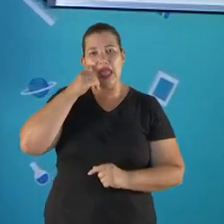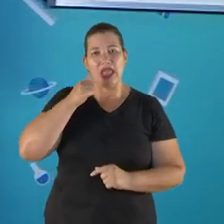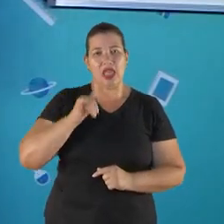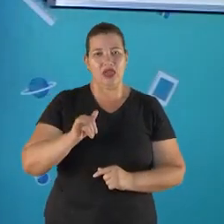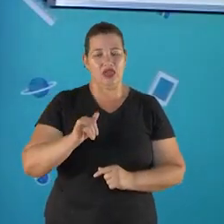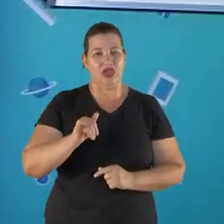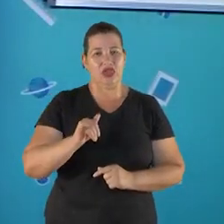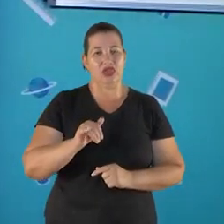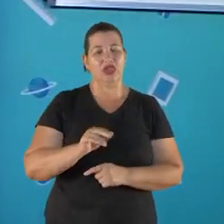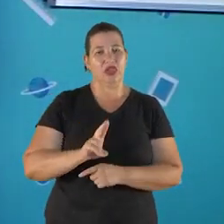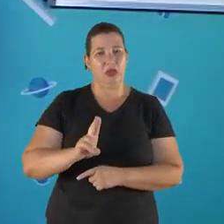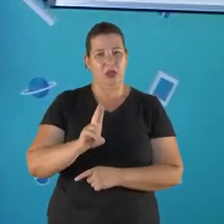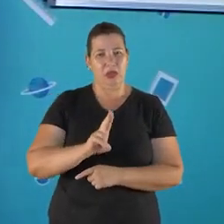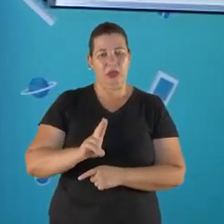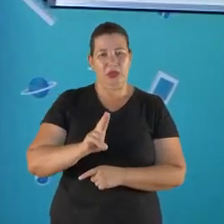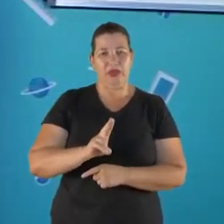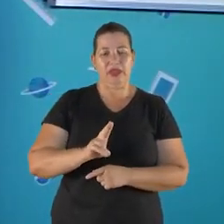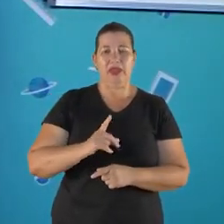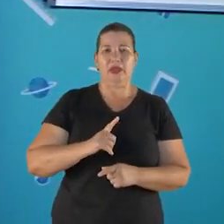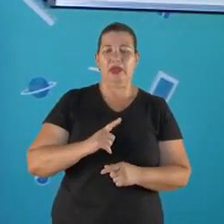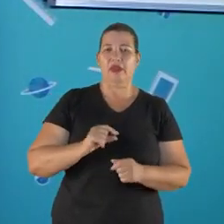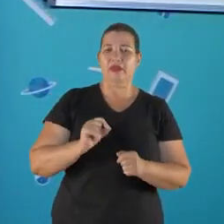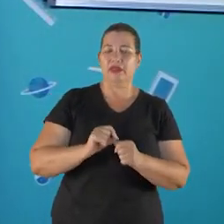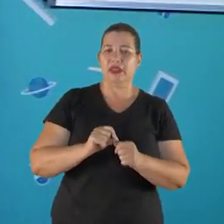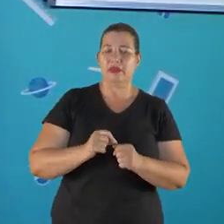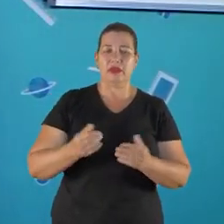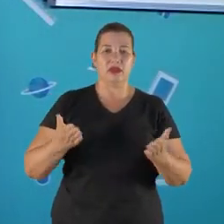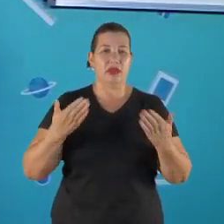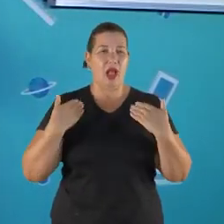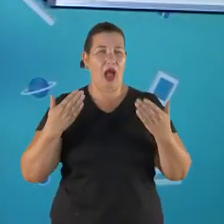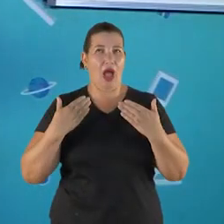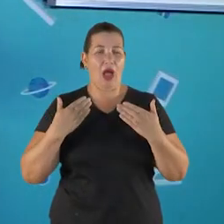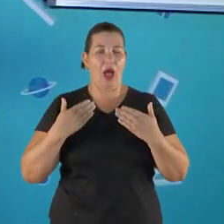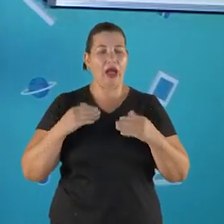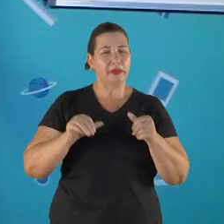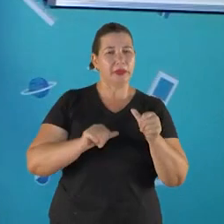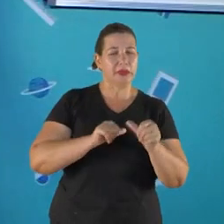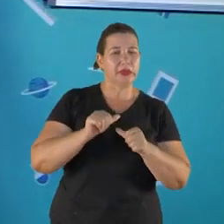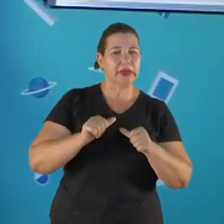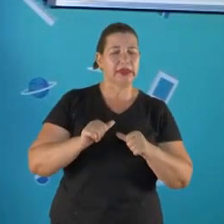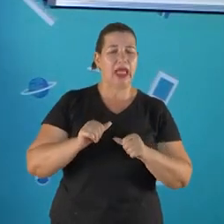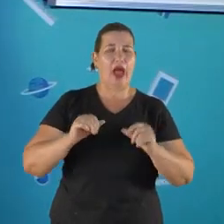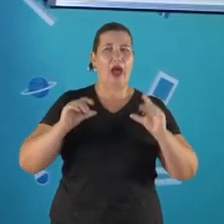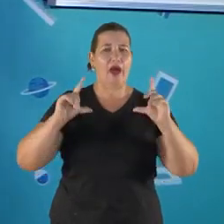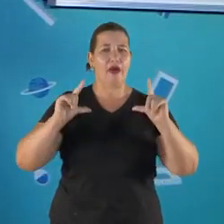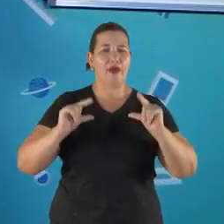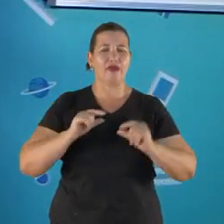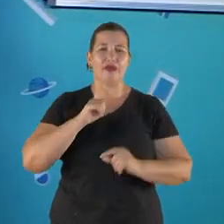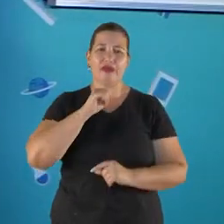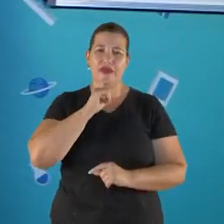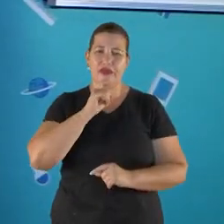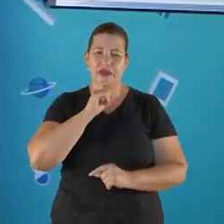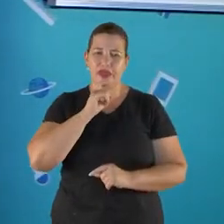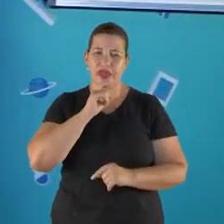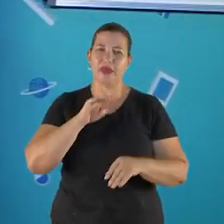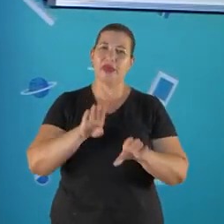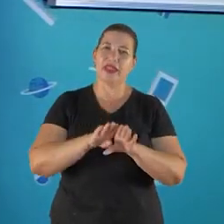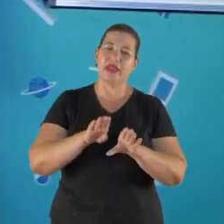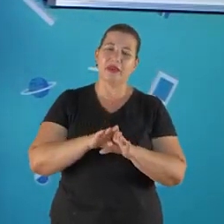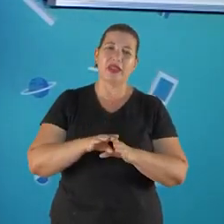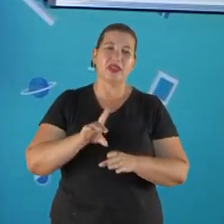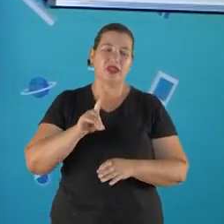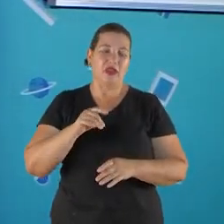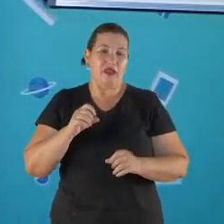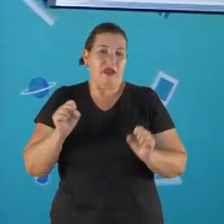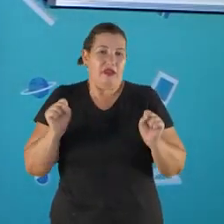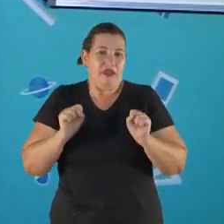consumo de energia usado tanto no resfriamento nos dias quentes de verão, quanto no aquecimento